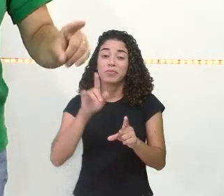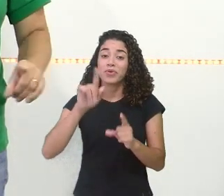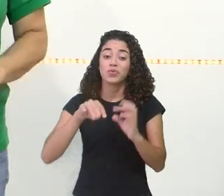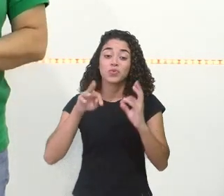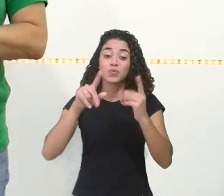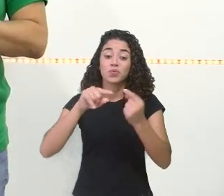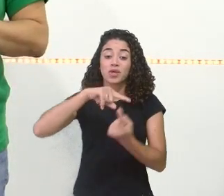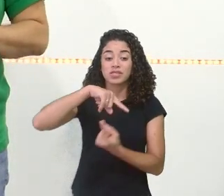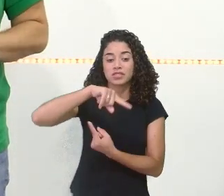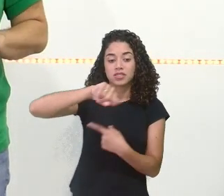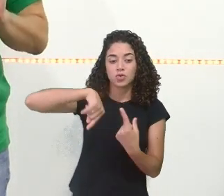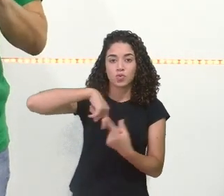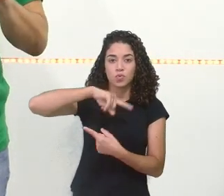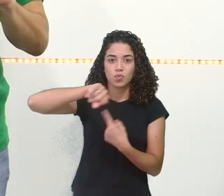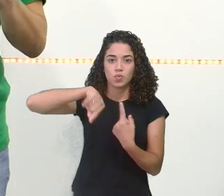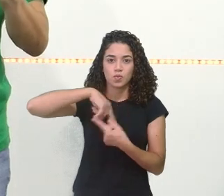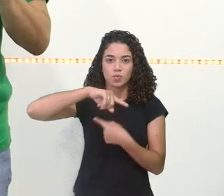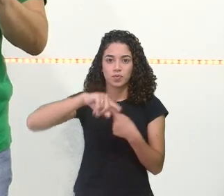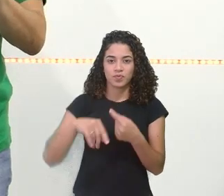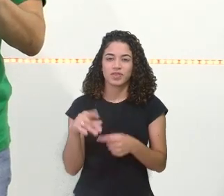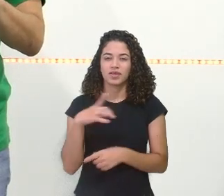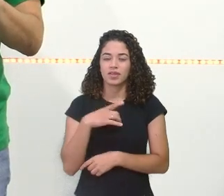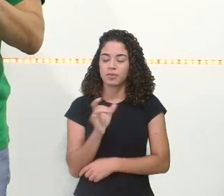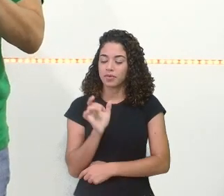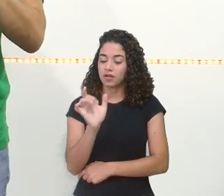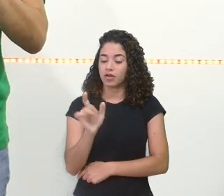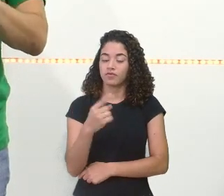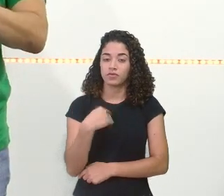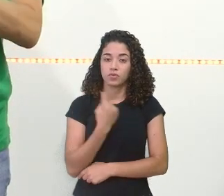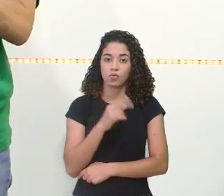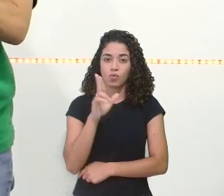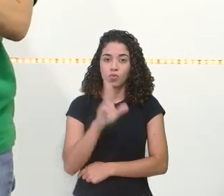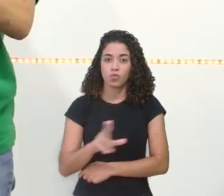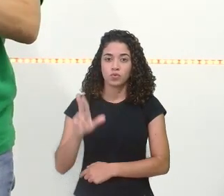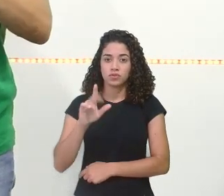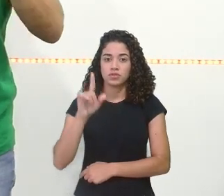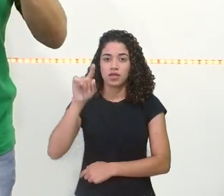vai dependendo da outra. Tem uma palavrinha que a gente usa aí, nós somos